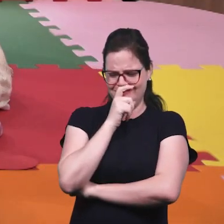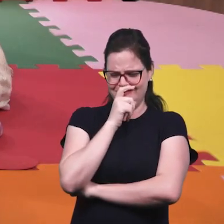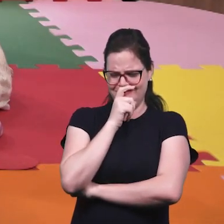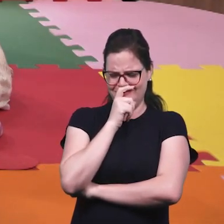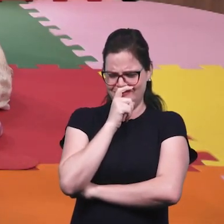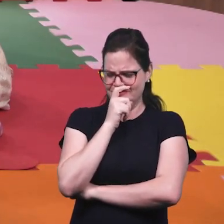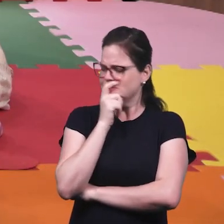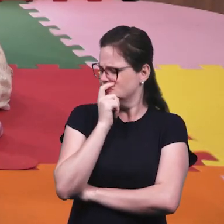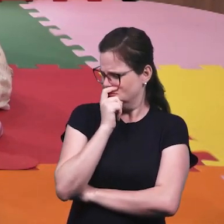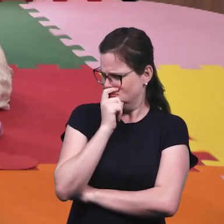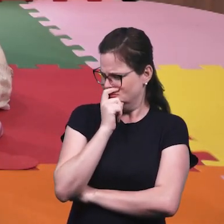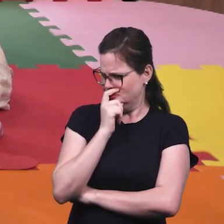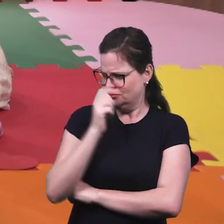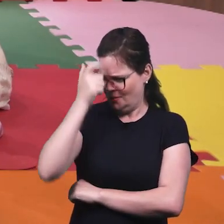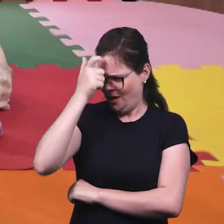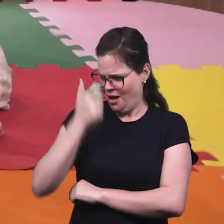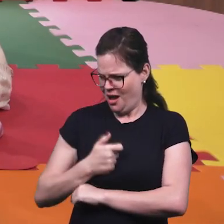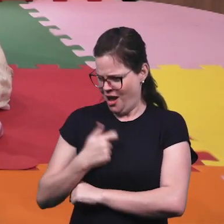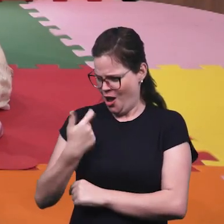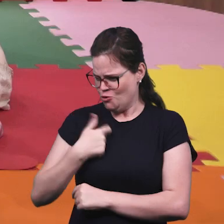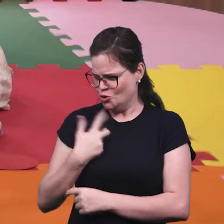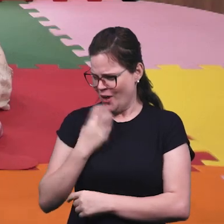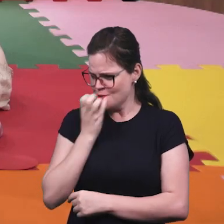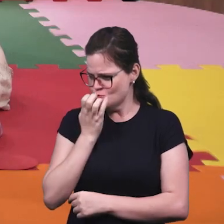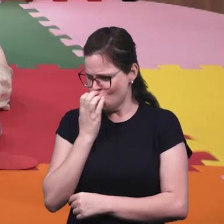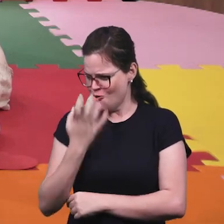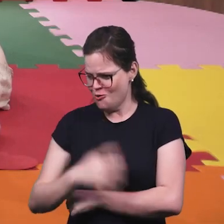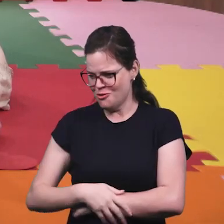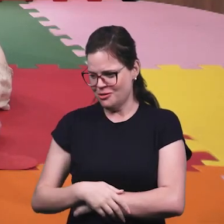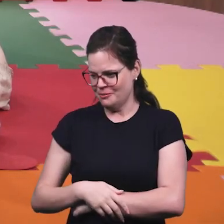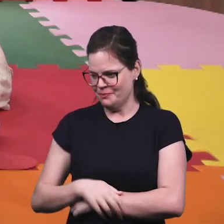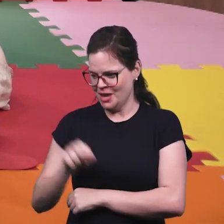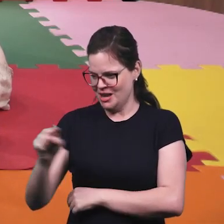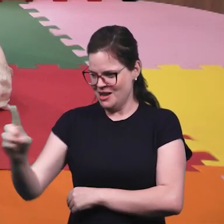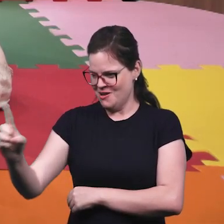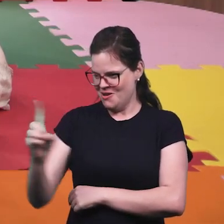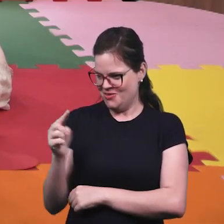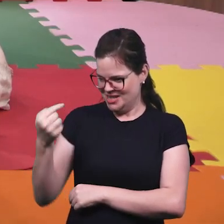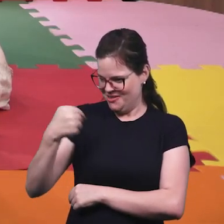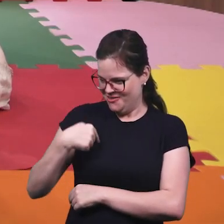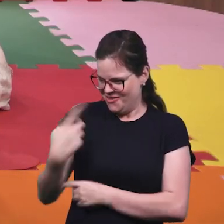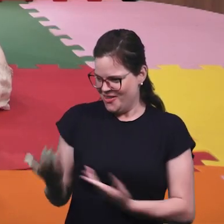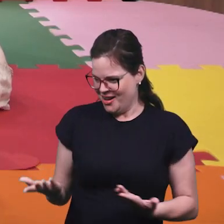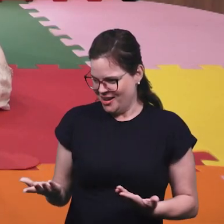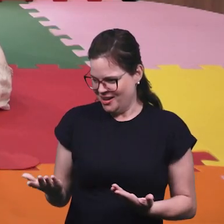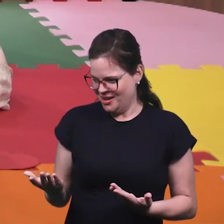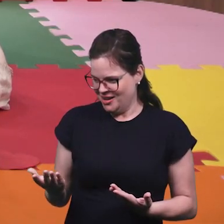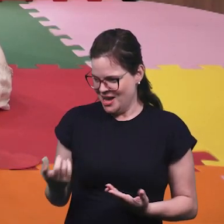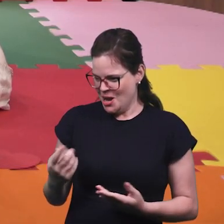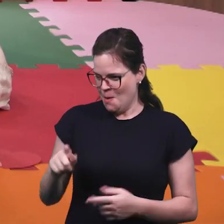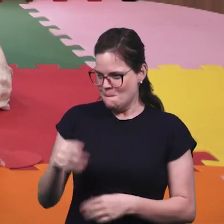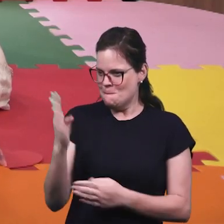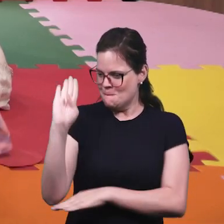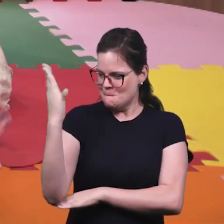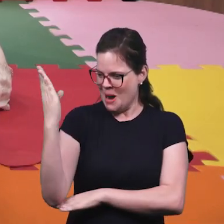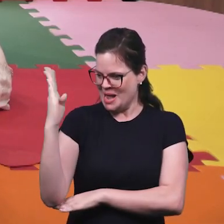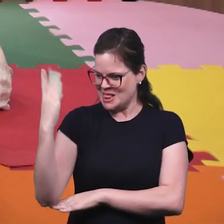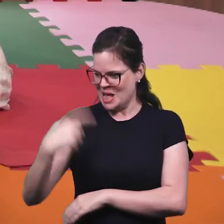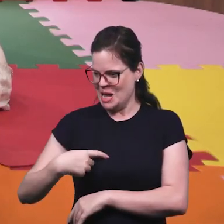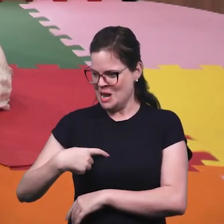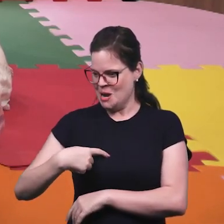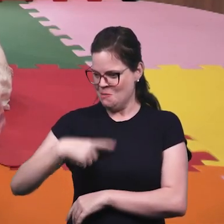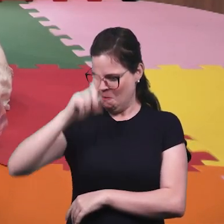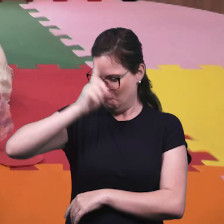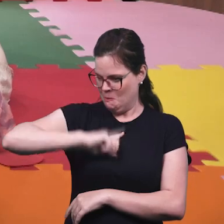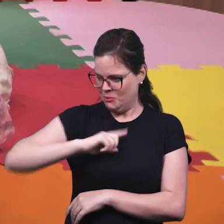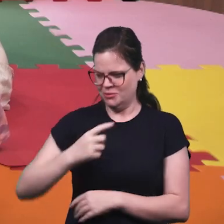por acaso um cão, um cachorro, para vocês virem até mim com paus? E eu vou